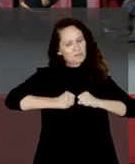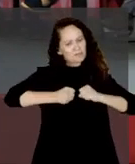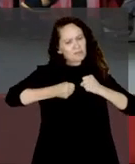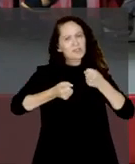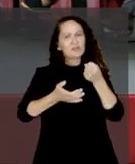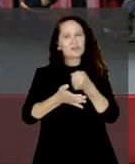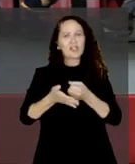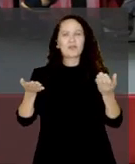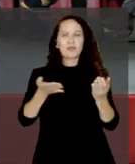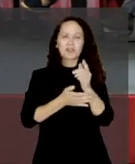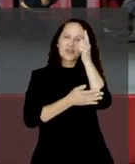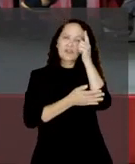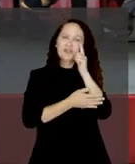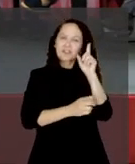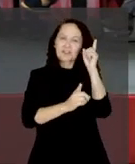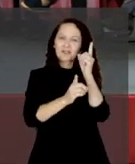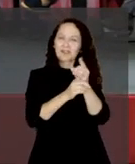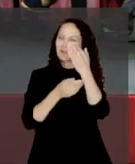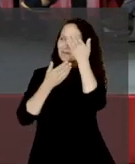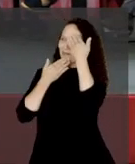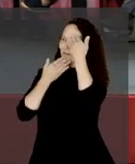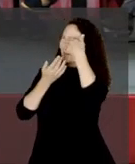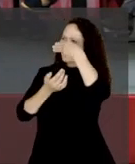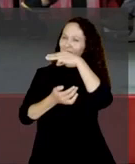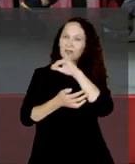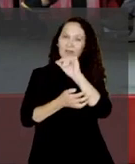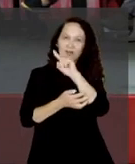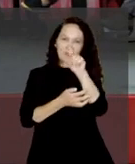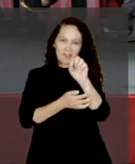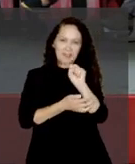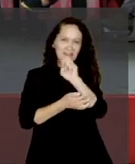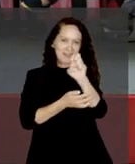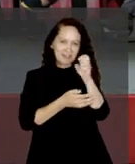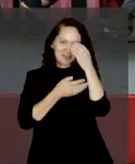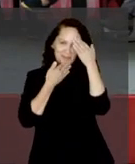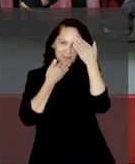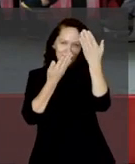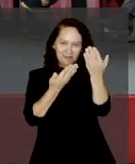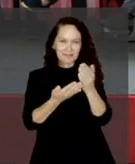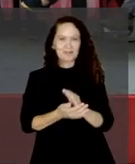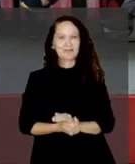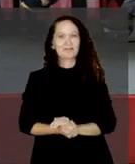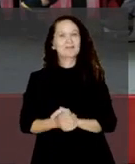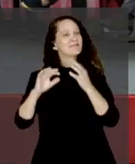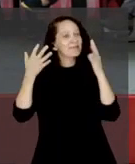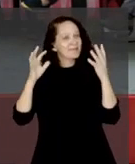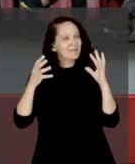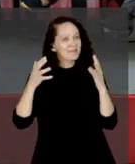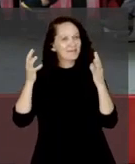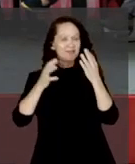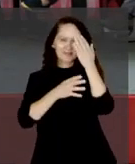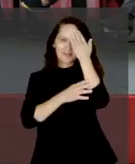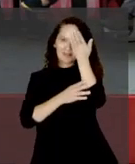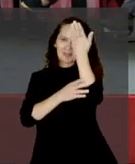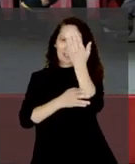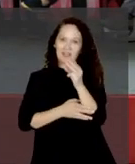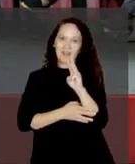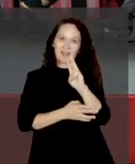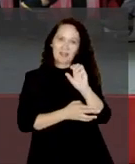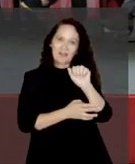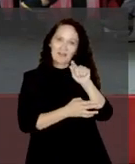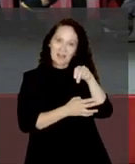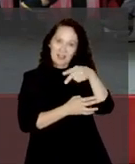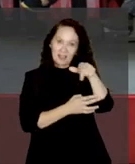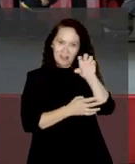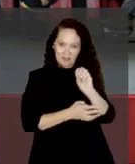Barba, metalúrgico, ex-trabalhador da Ford, deputado estadual pelo PT de São Paulo, agradecer a presença. O companheiro Wagner Lima, de Santo André, que eu vi ele aqui, está conosco no